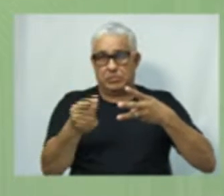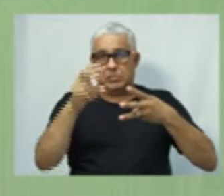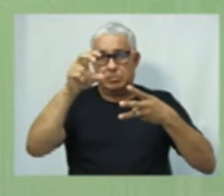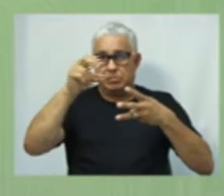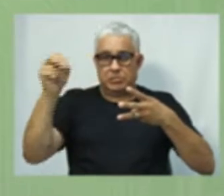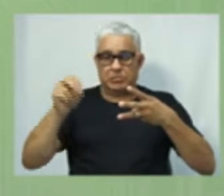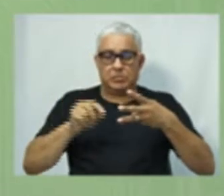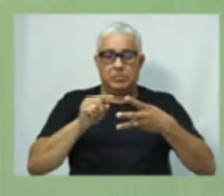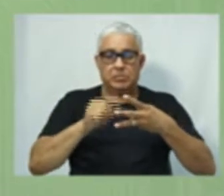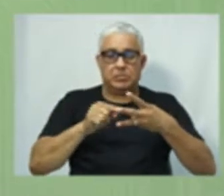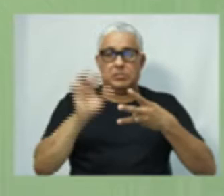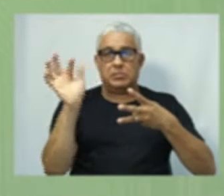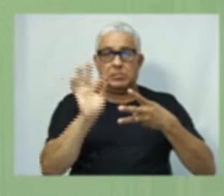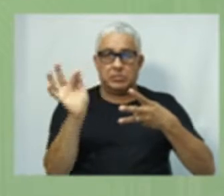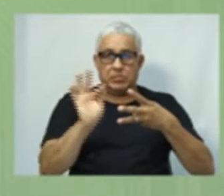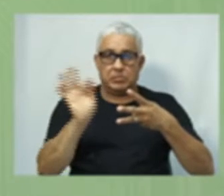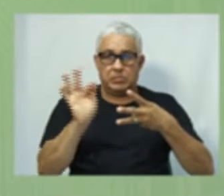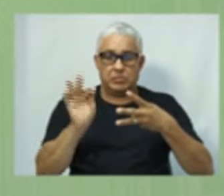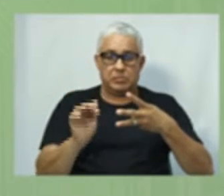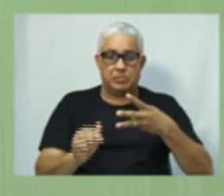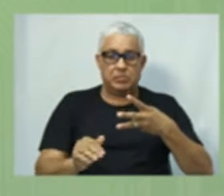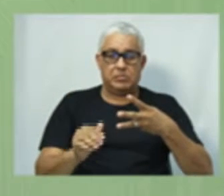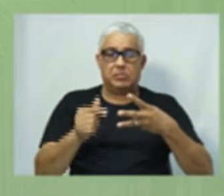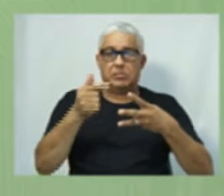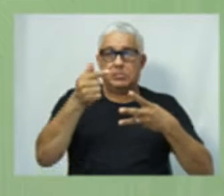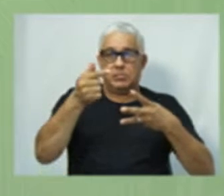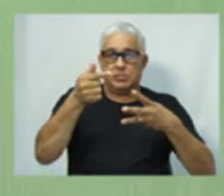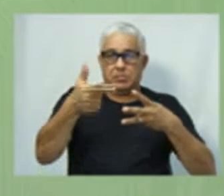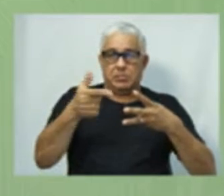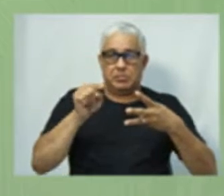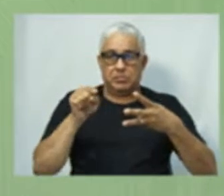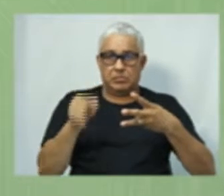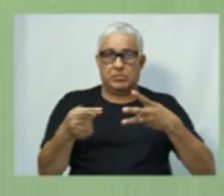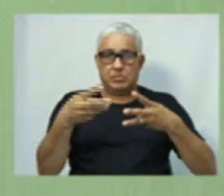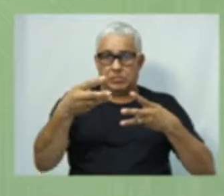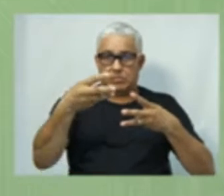67.500. Qual é o valor de fevereiro?